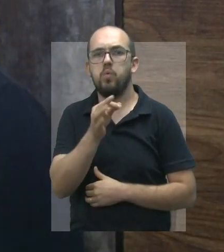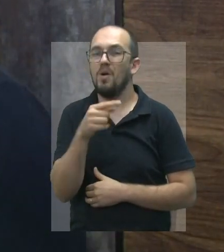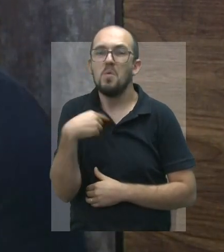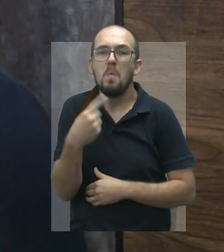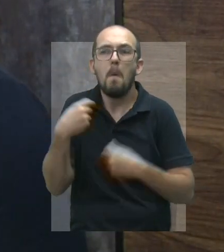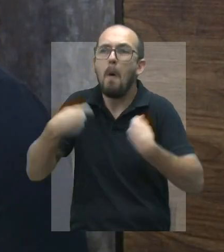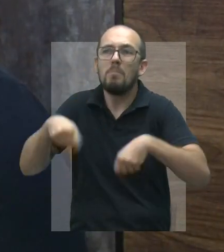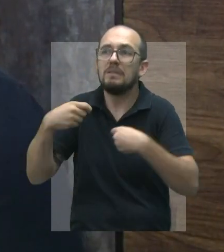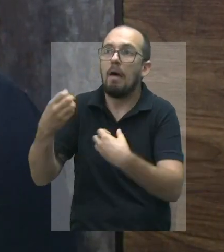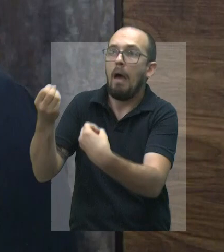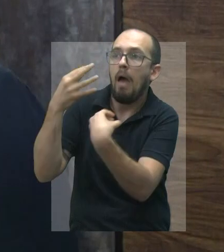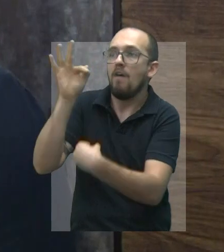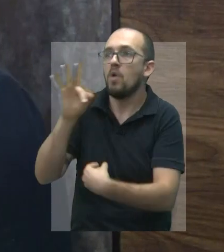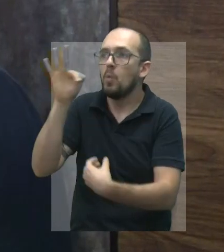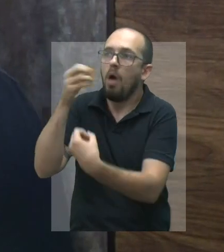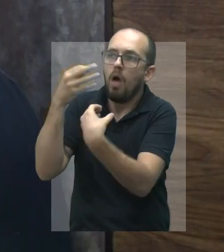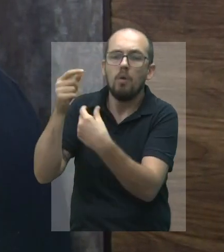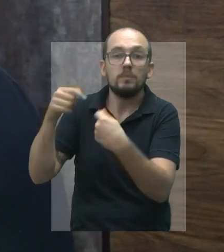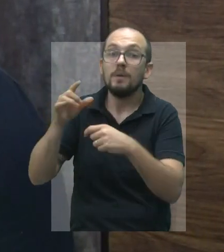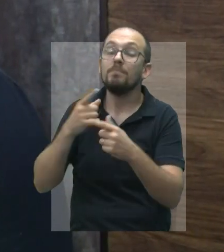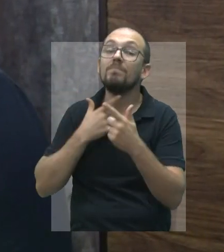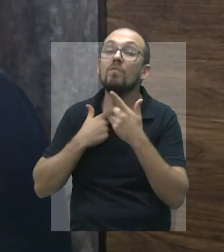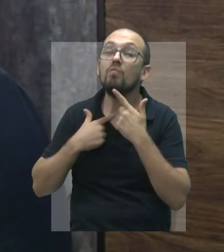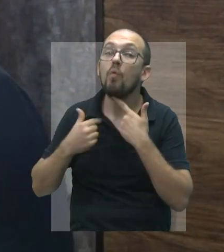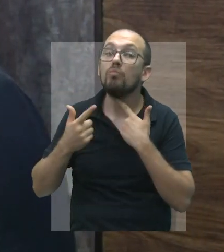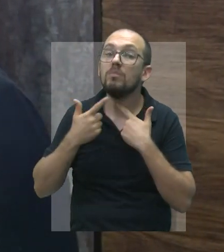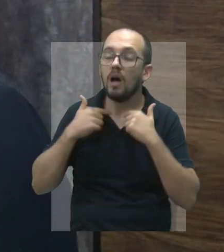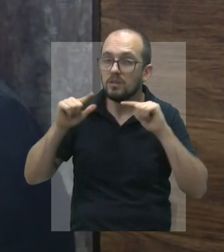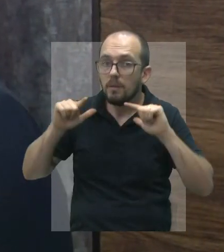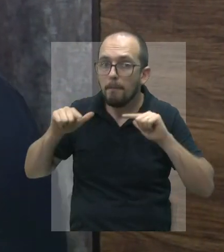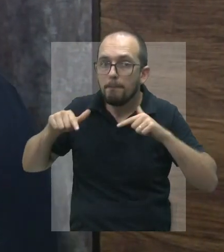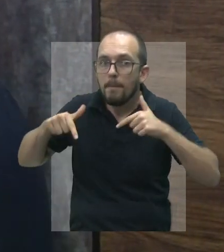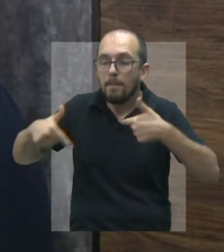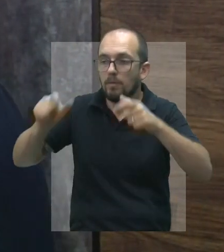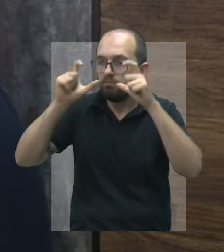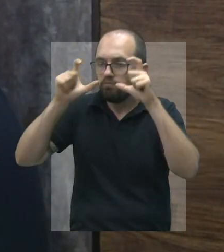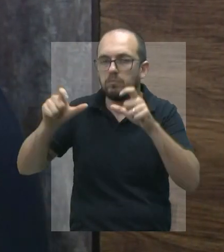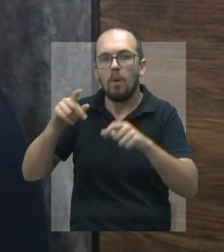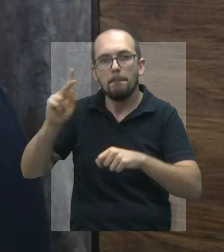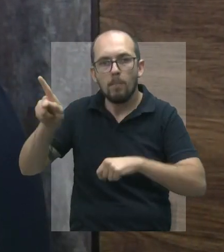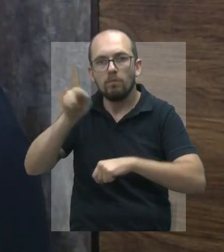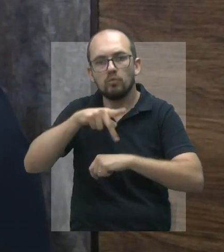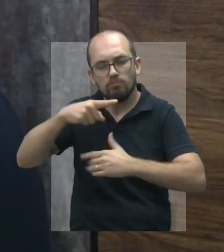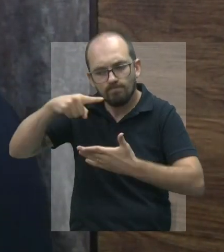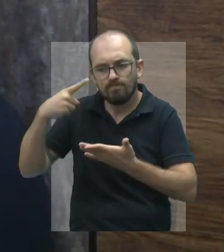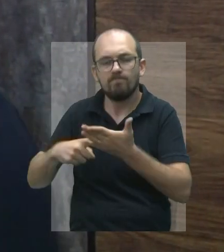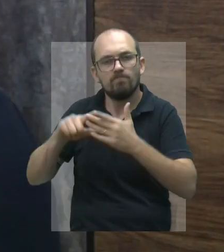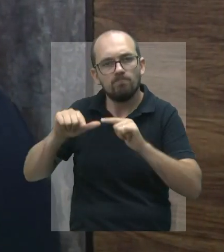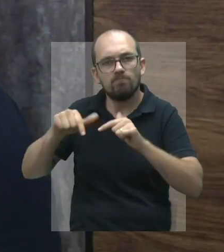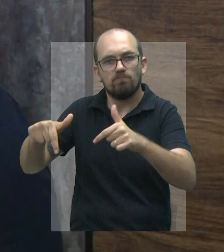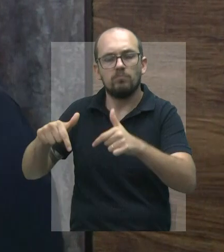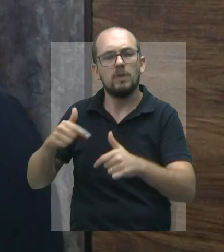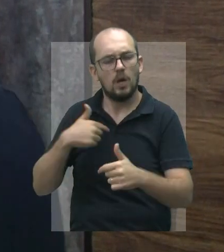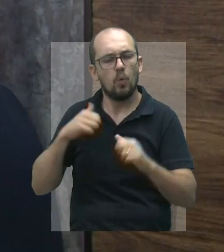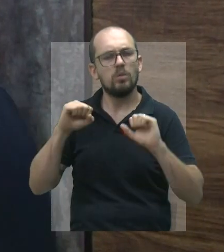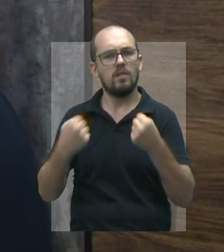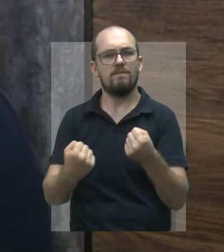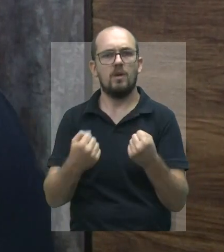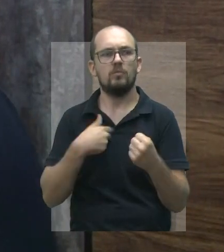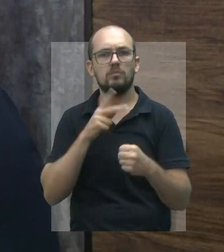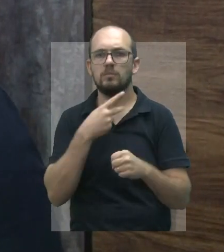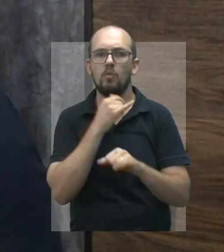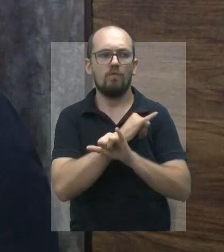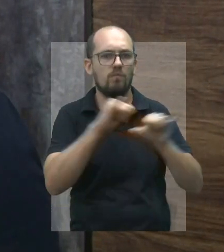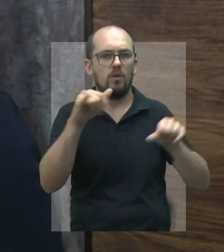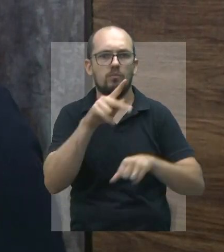essa formação, basta ter a vontade, basta você ter a iniciativa de procurar. É isso que eu defendo sempre com os professores,